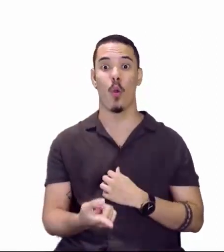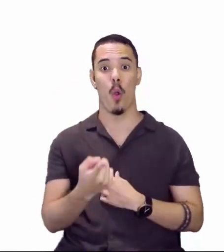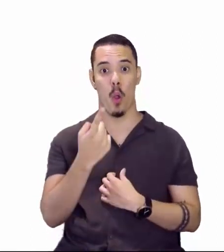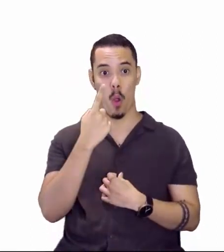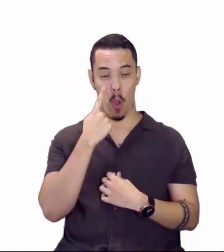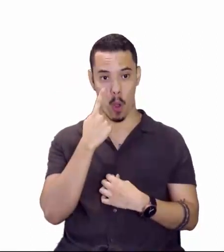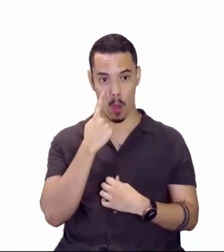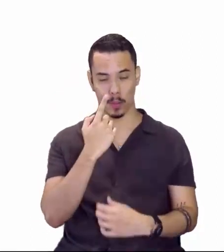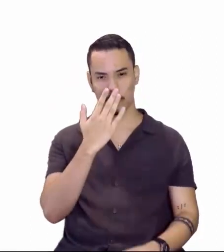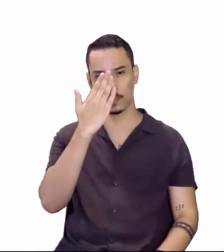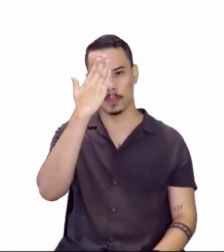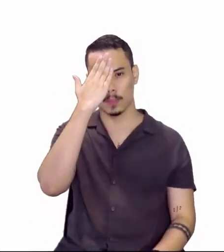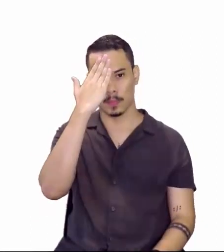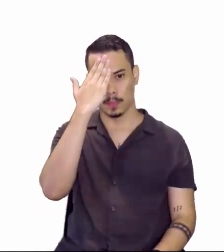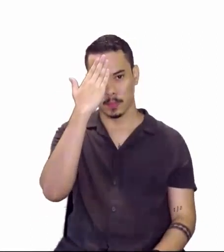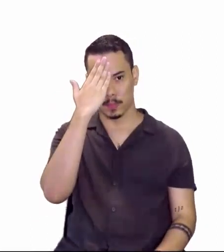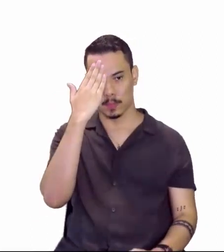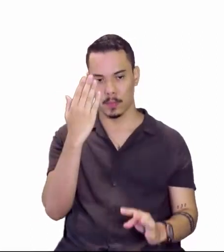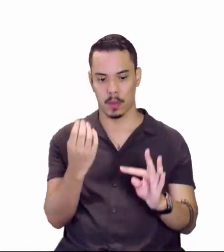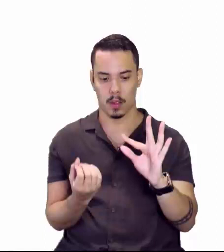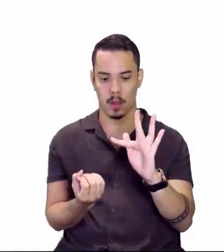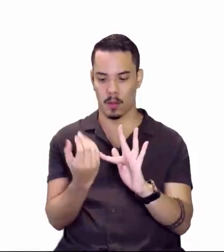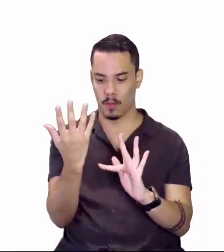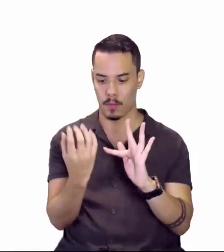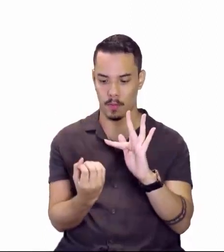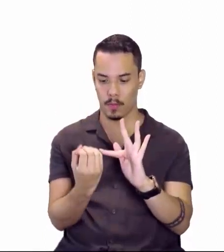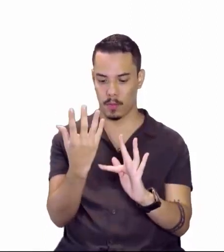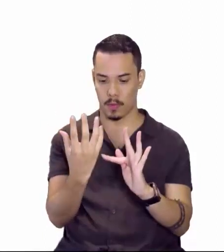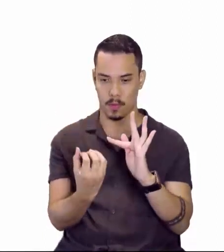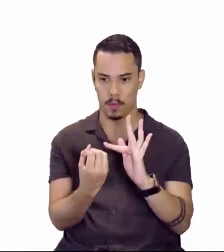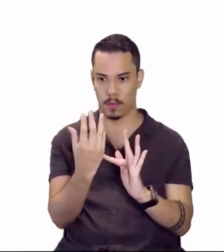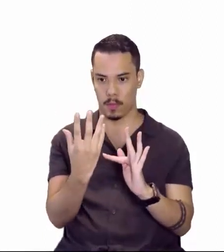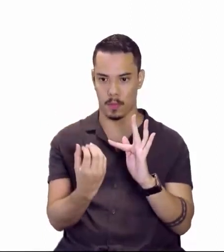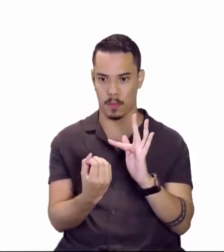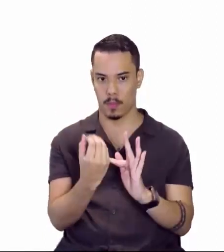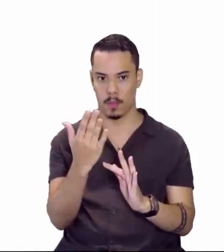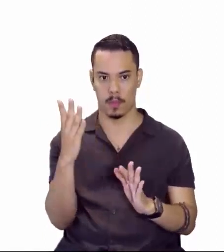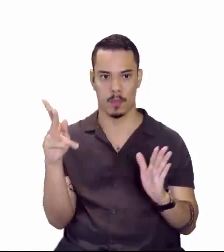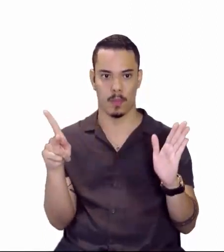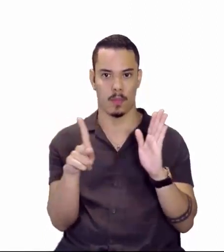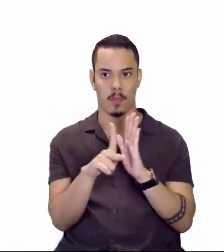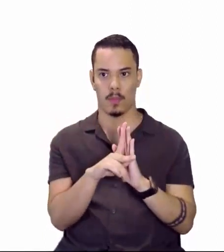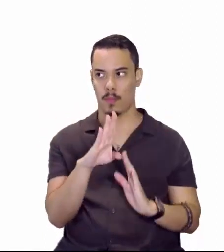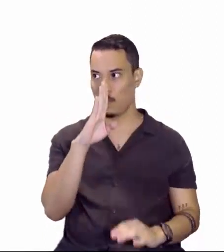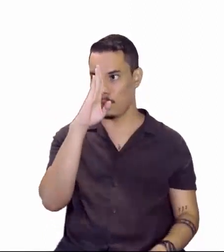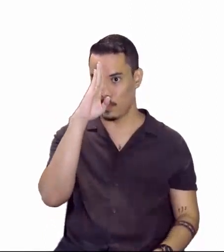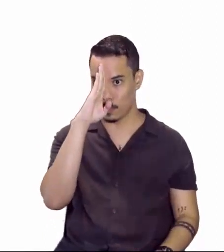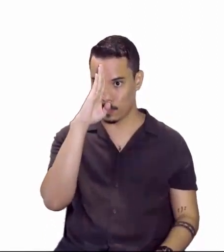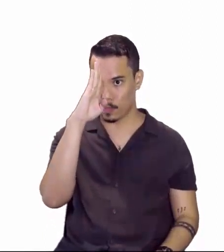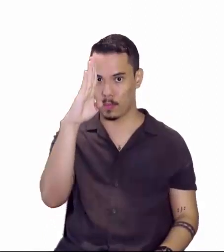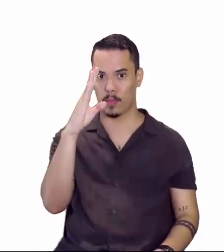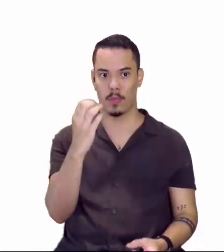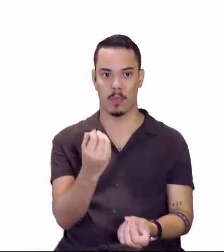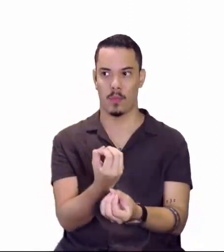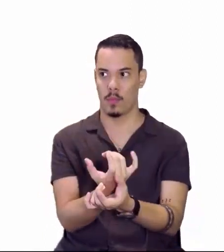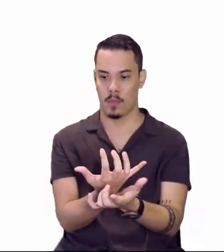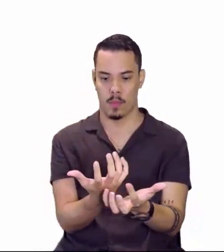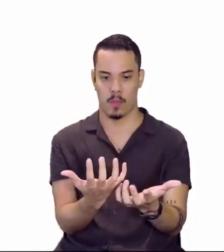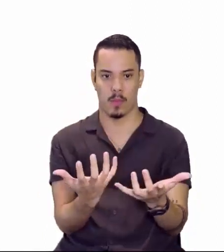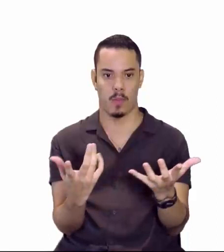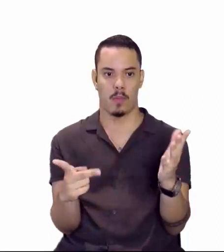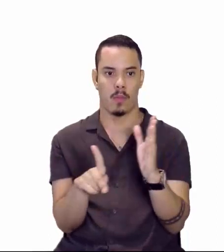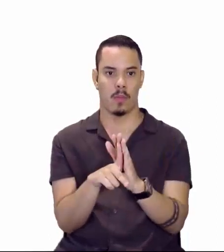quer é a forma molecular dos principais fertilizantes, que são